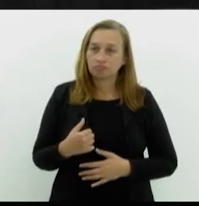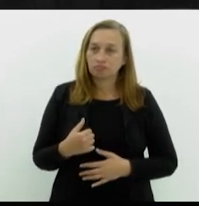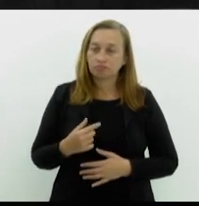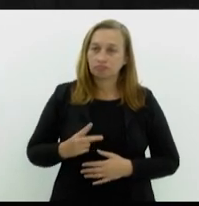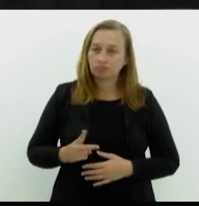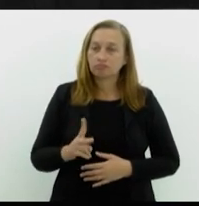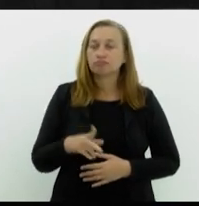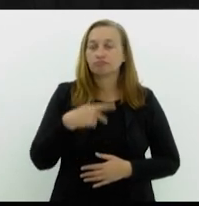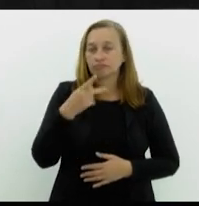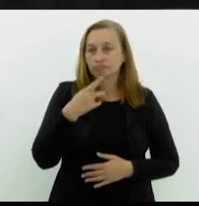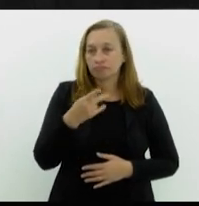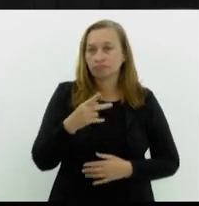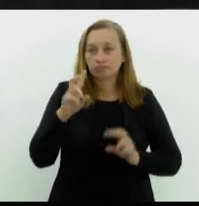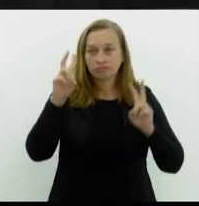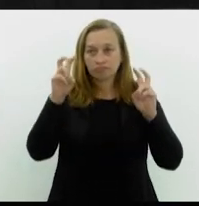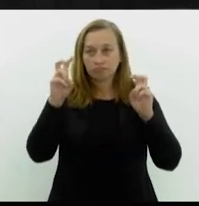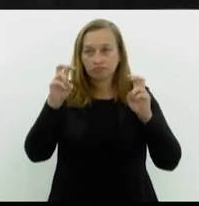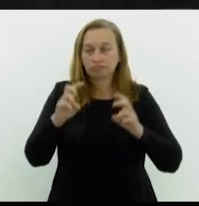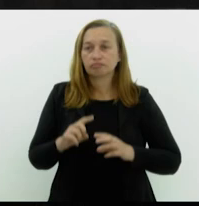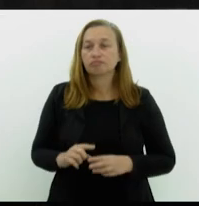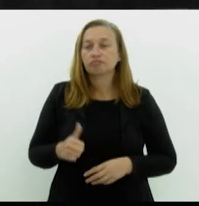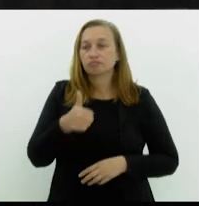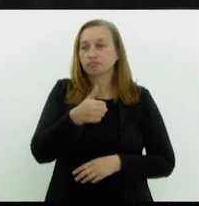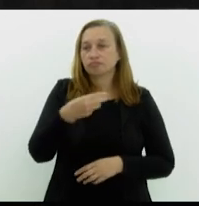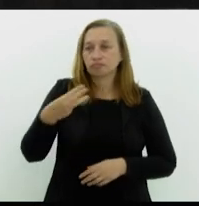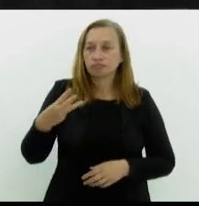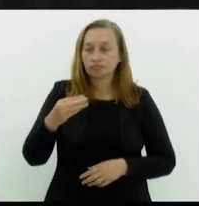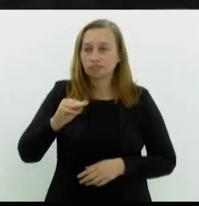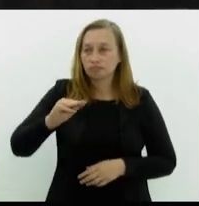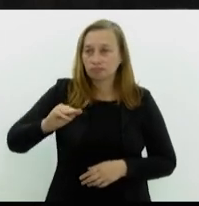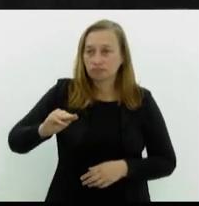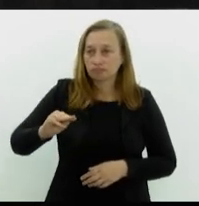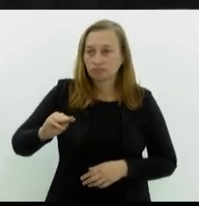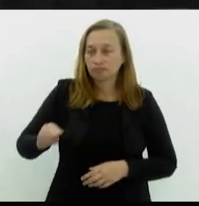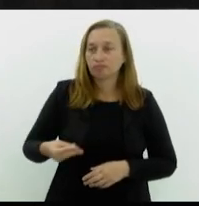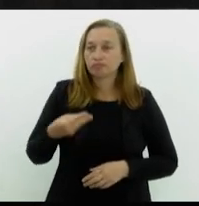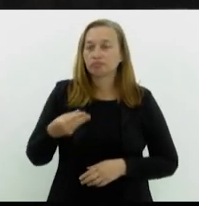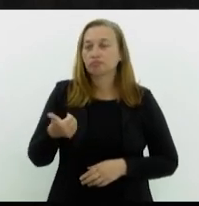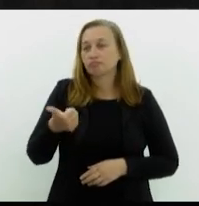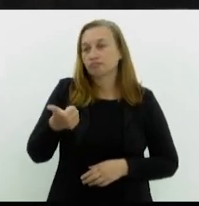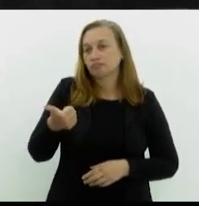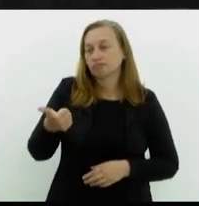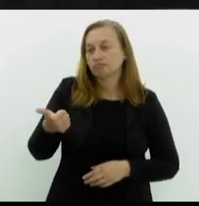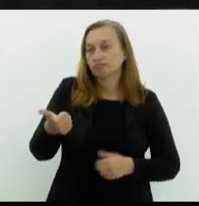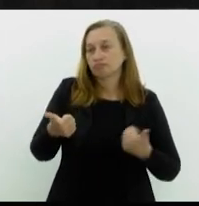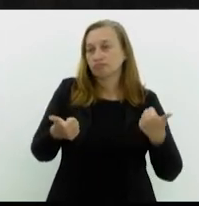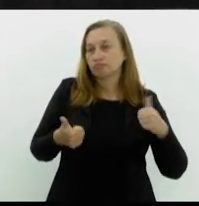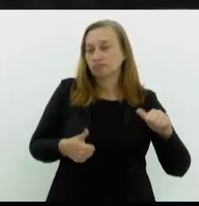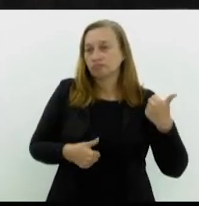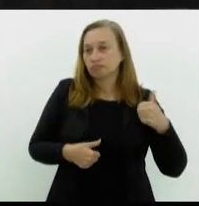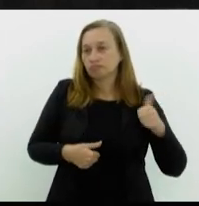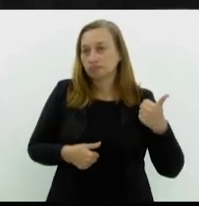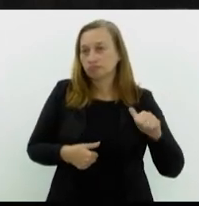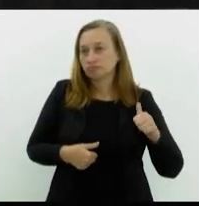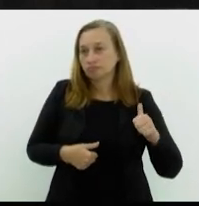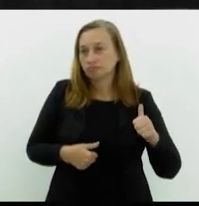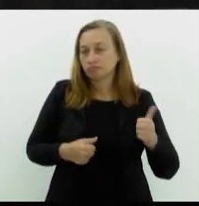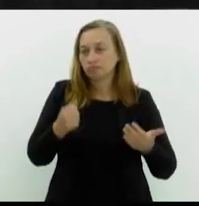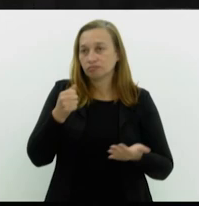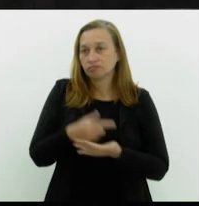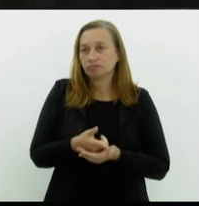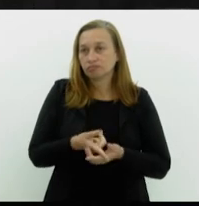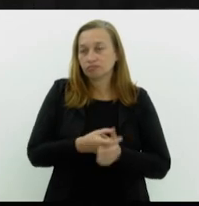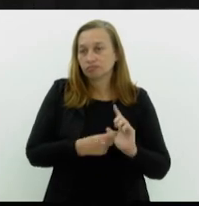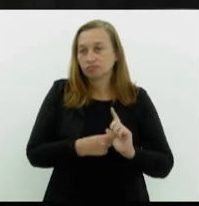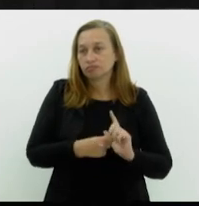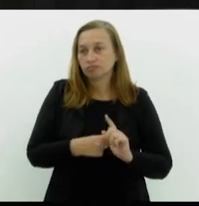isso. Desses 13 bilhões de déficit, 11 se deve ao pagamento da dívida